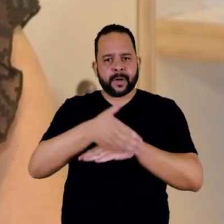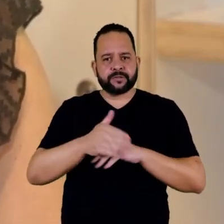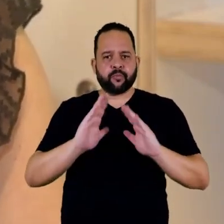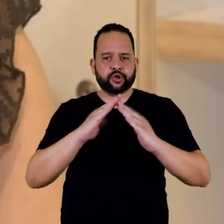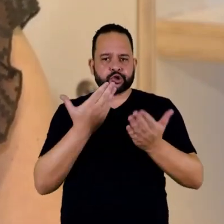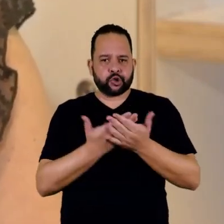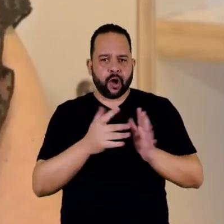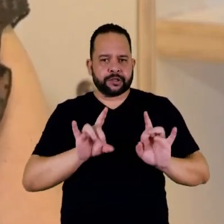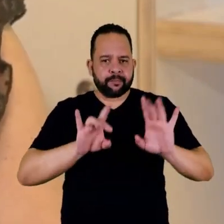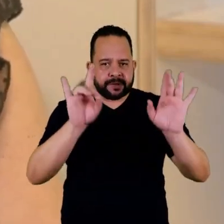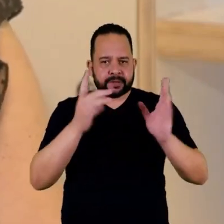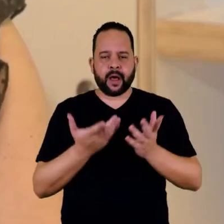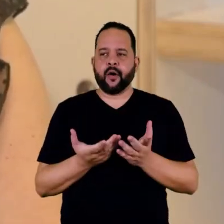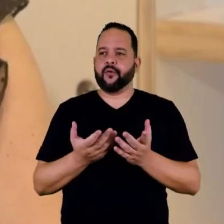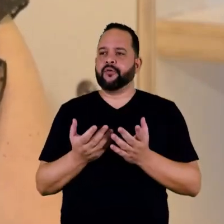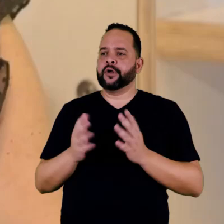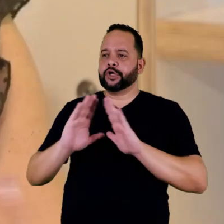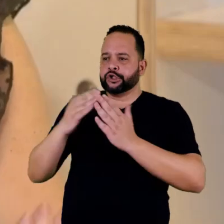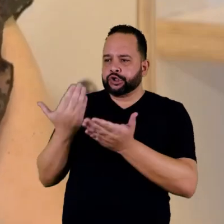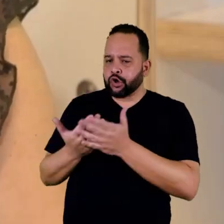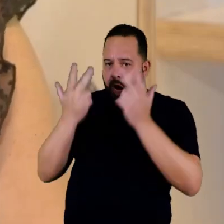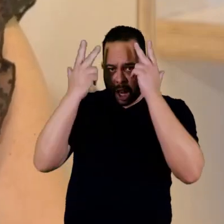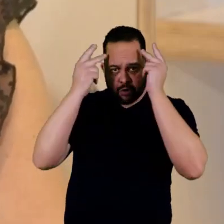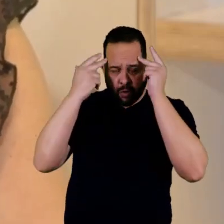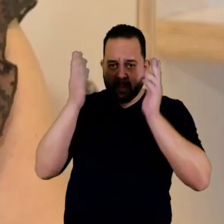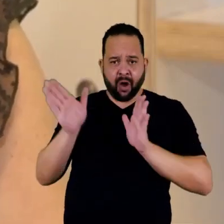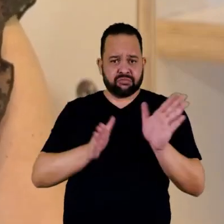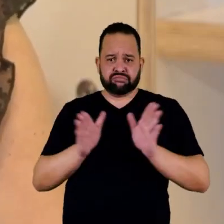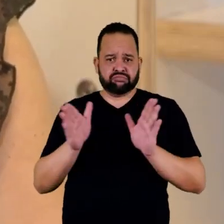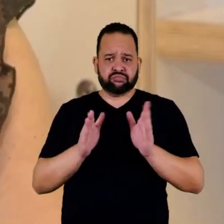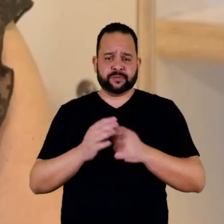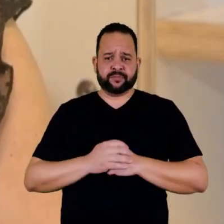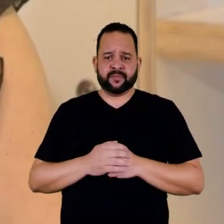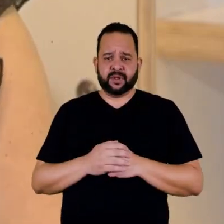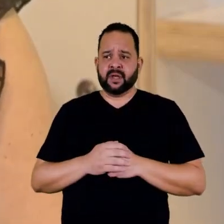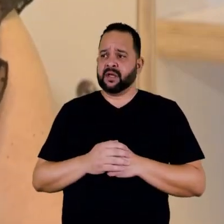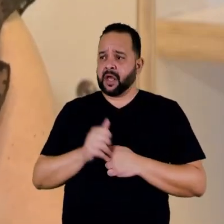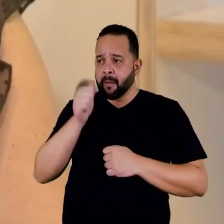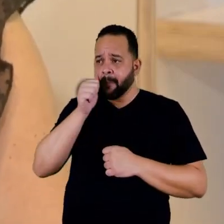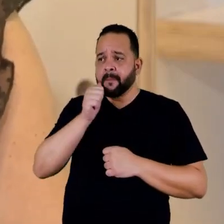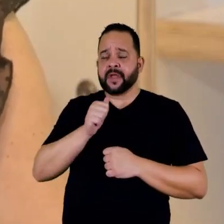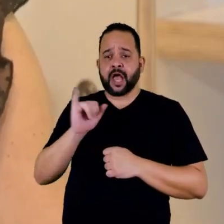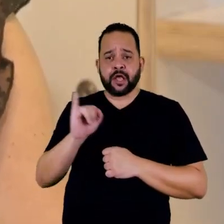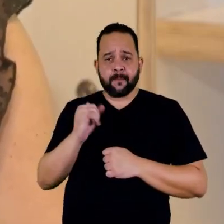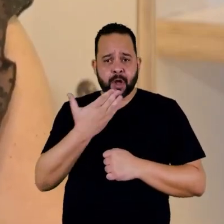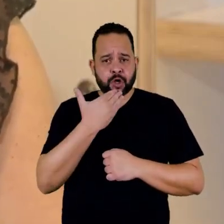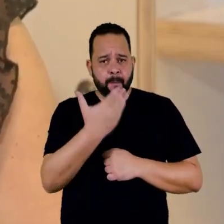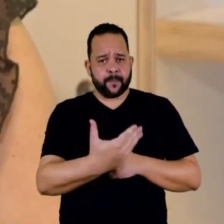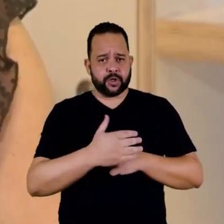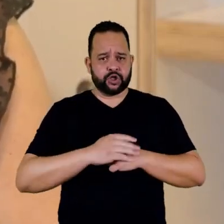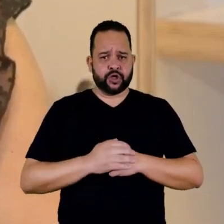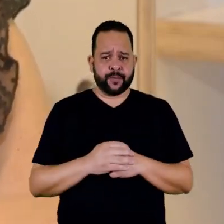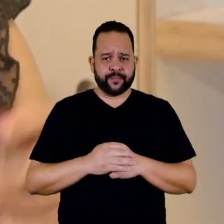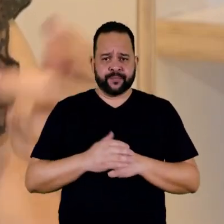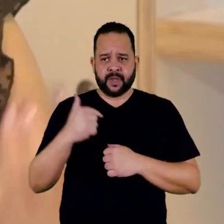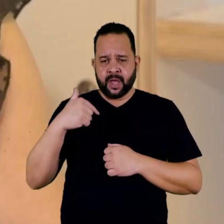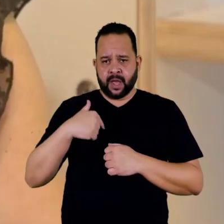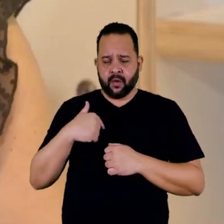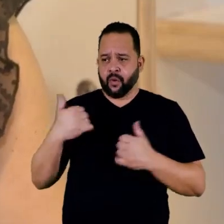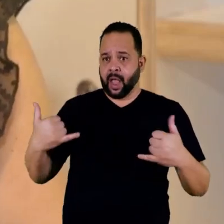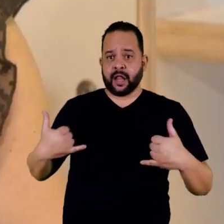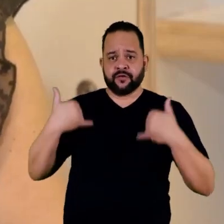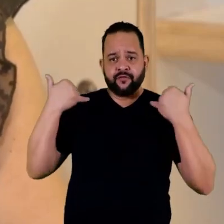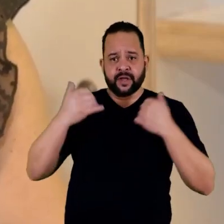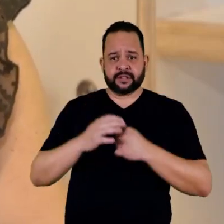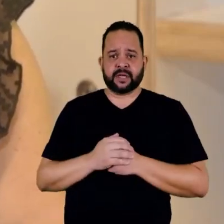Paula frequentou Escola Normal a e era meio dela ela ela falava ela pedia eh a gente eu ia em